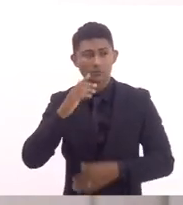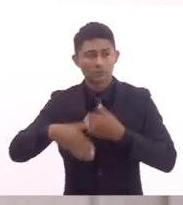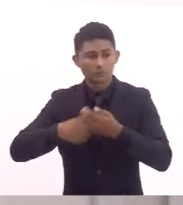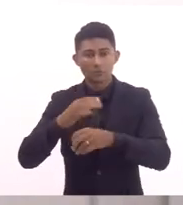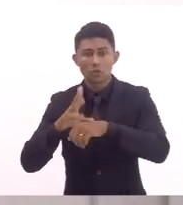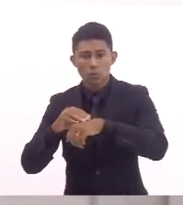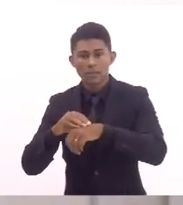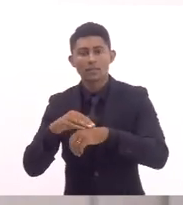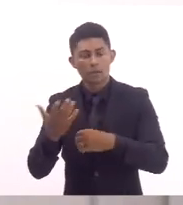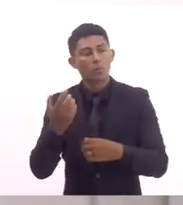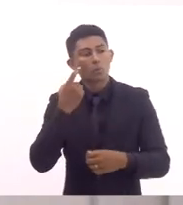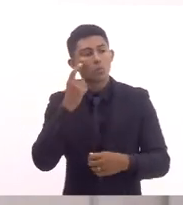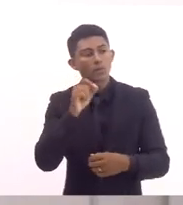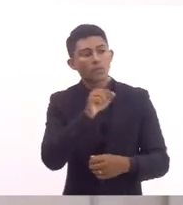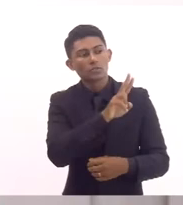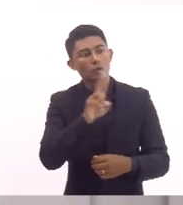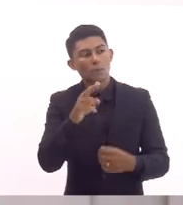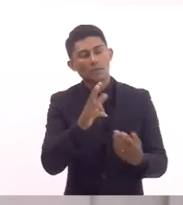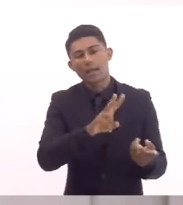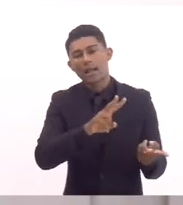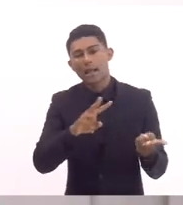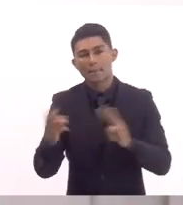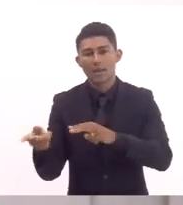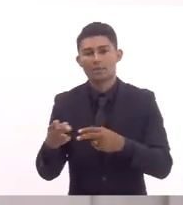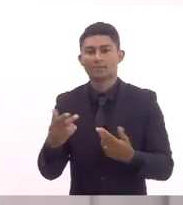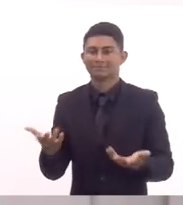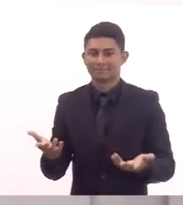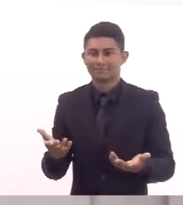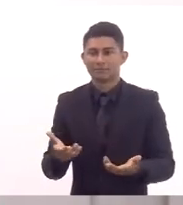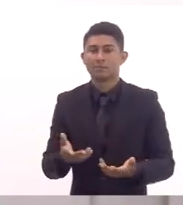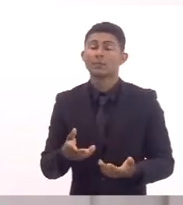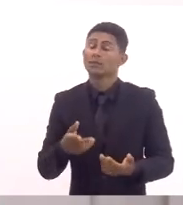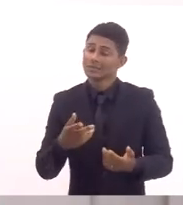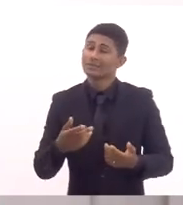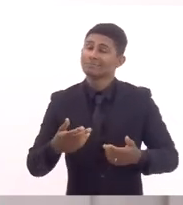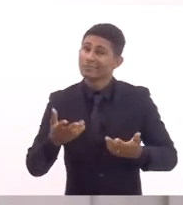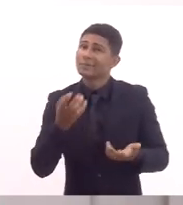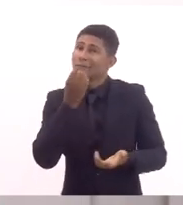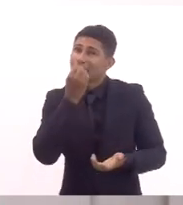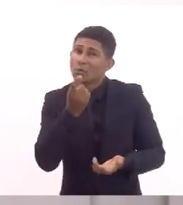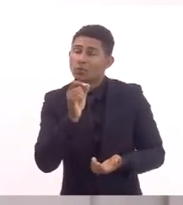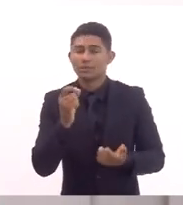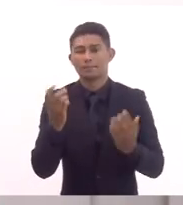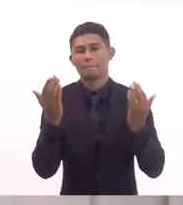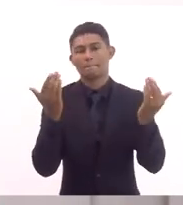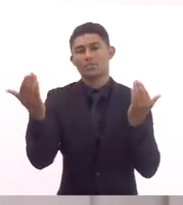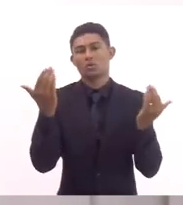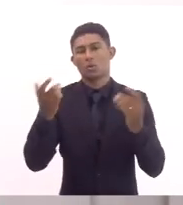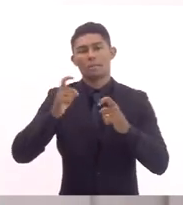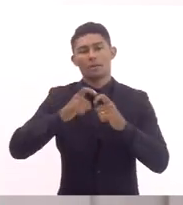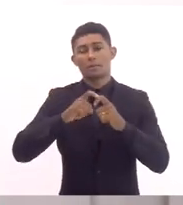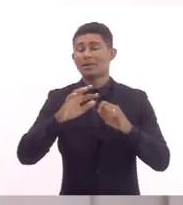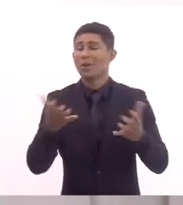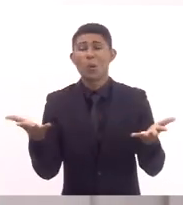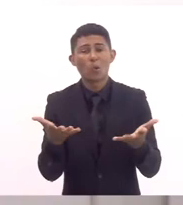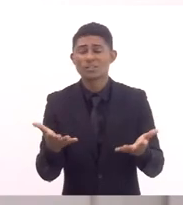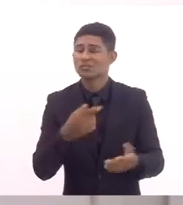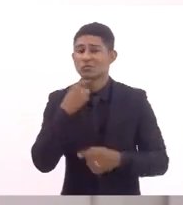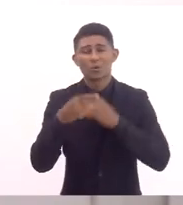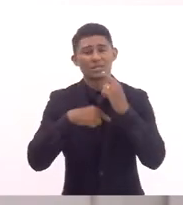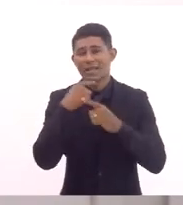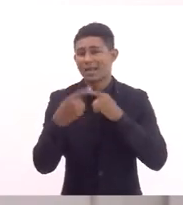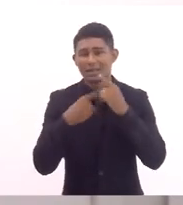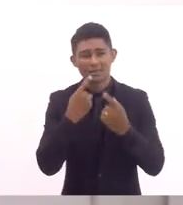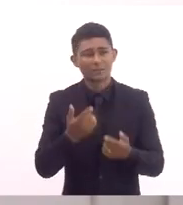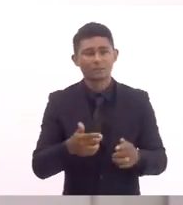fazer o encaminhamento para rede a gente não tem que ter um psicólogo a gente poderia ter seria ótimo mas a gente não tem condições hoje tem psicólogo em cada serviço